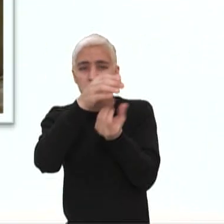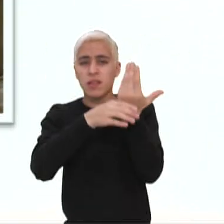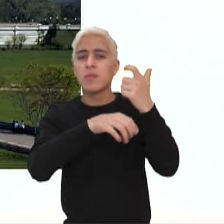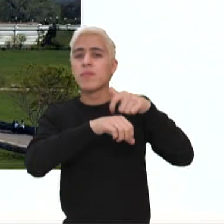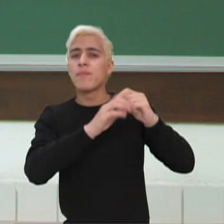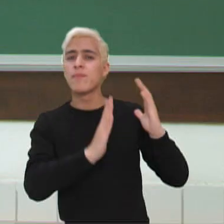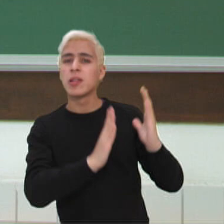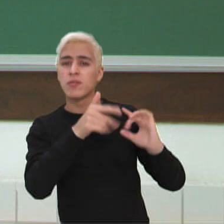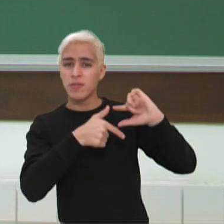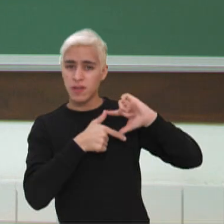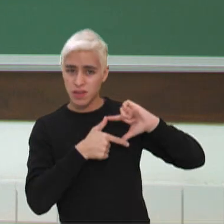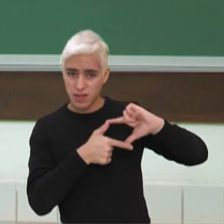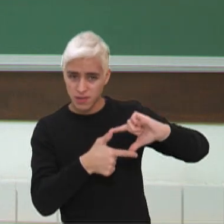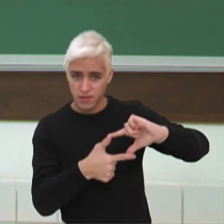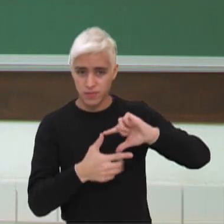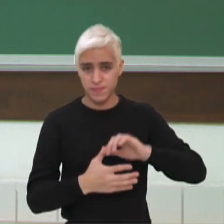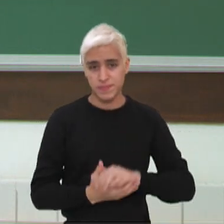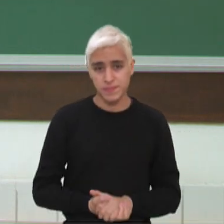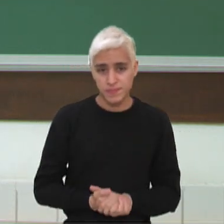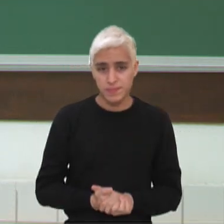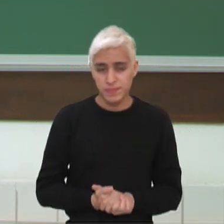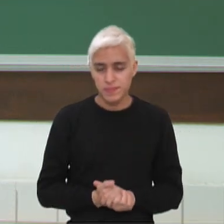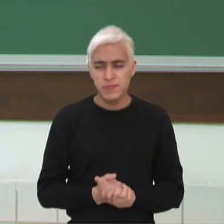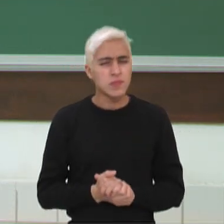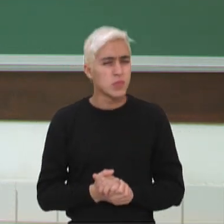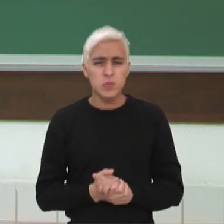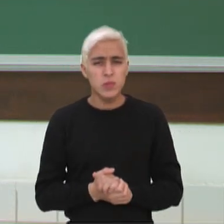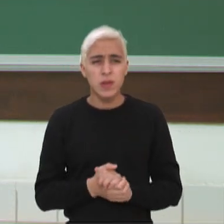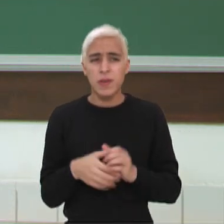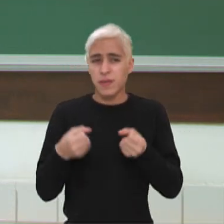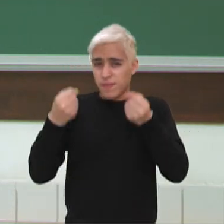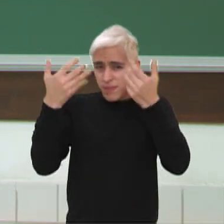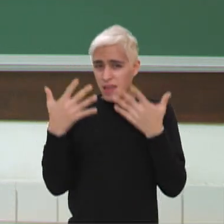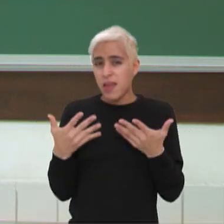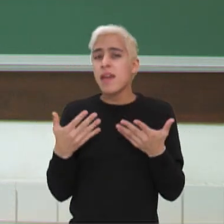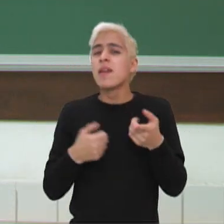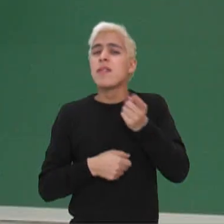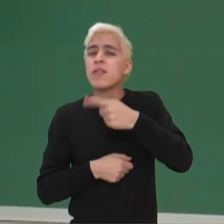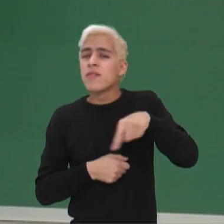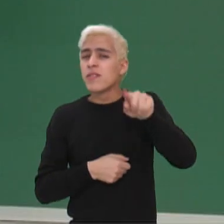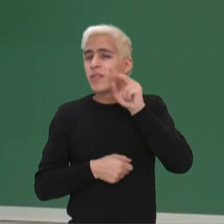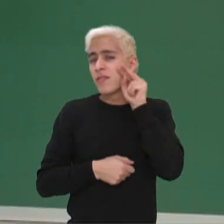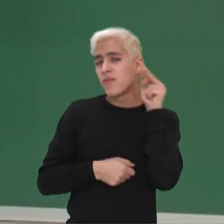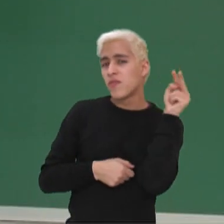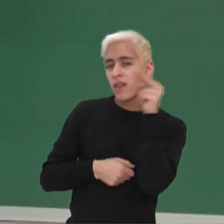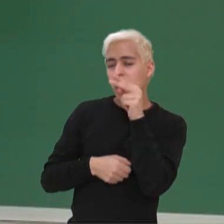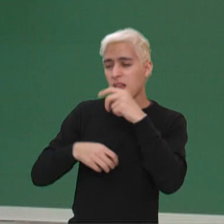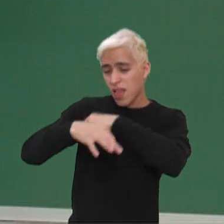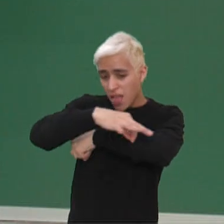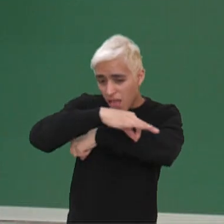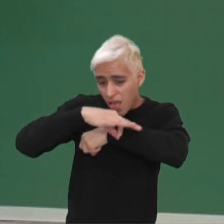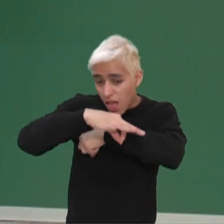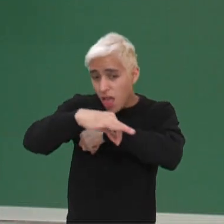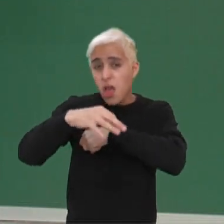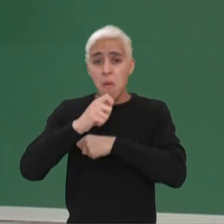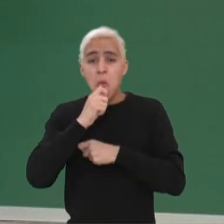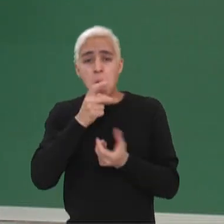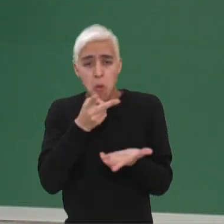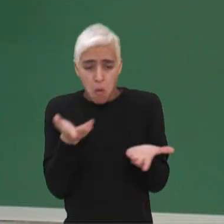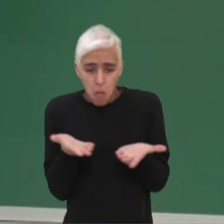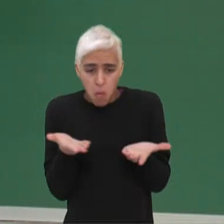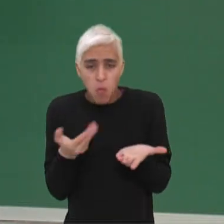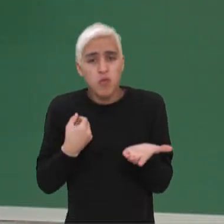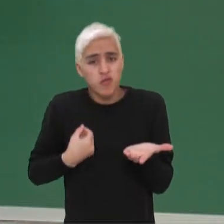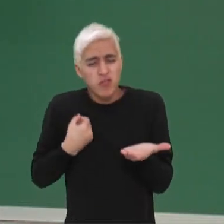momento do período clássico, ok? E aqui que eu falei para vocês, para a gente dar uma olhadinha em arquiteturas que são feitas hoje em dia, ou